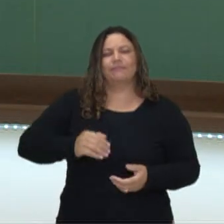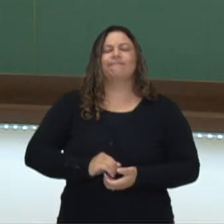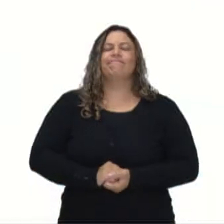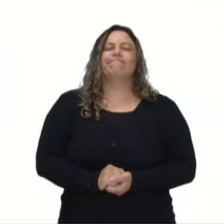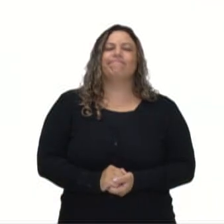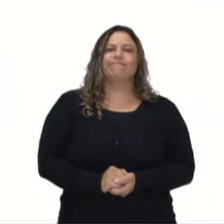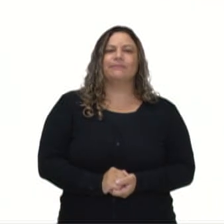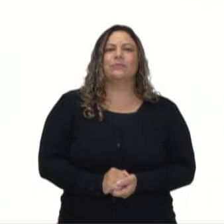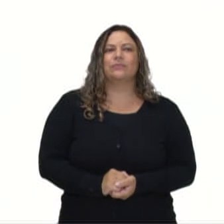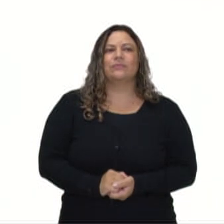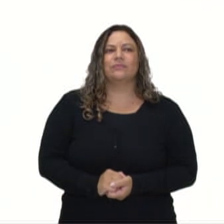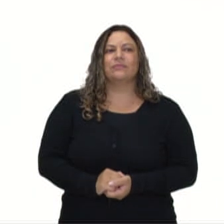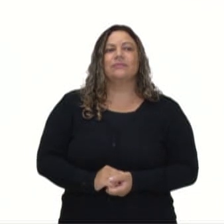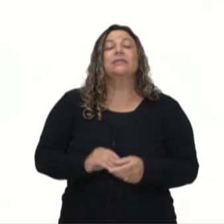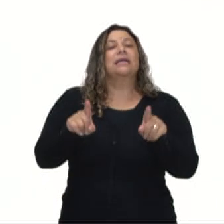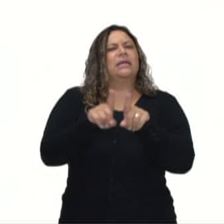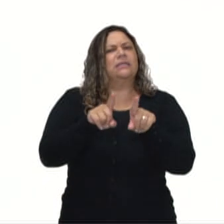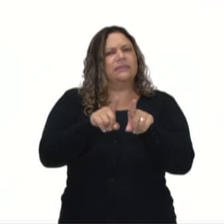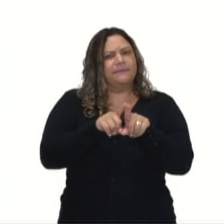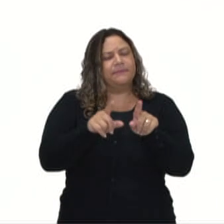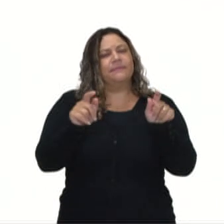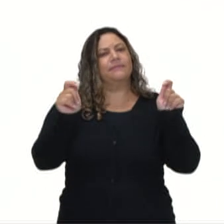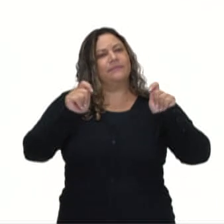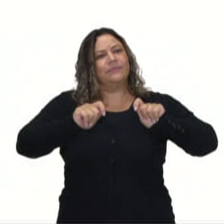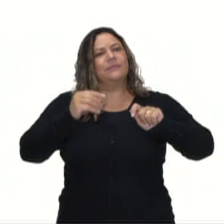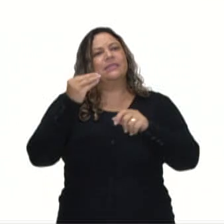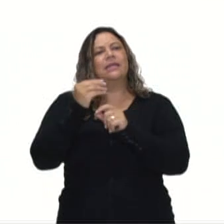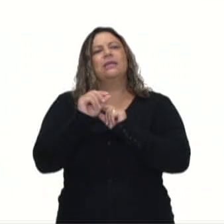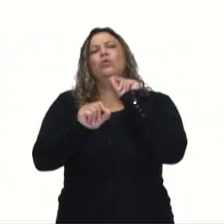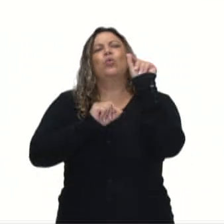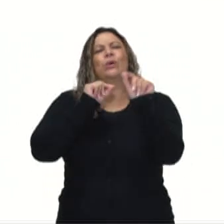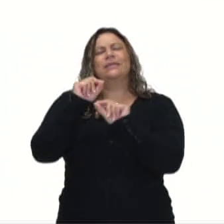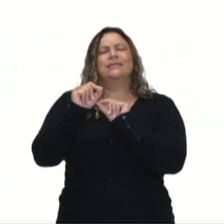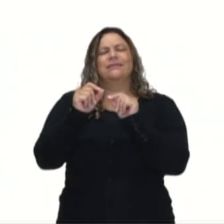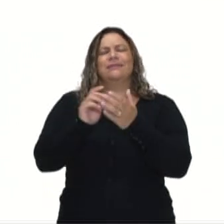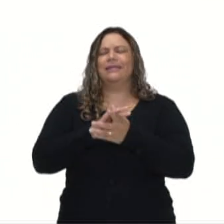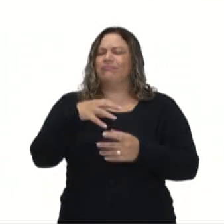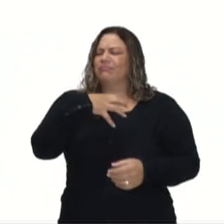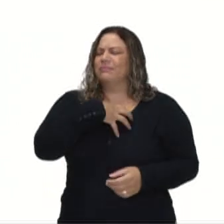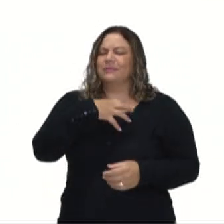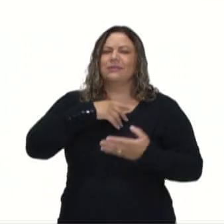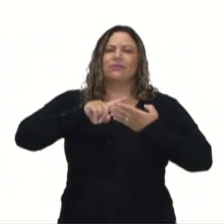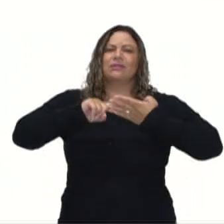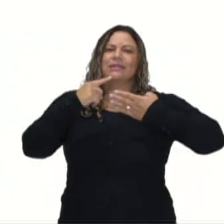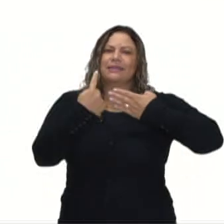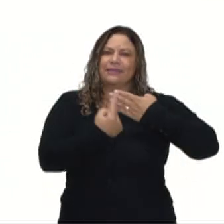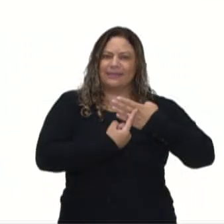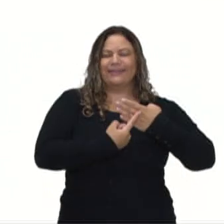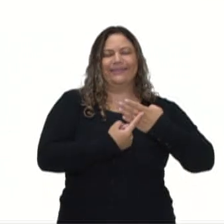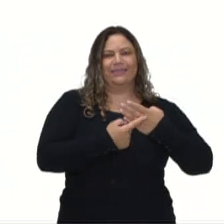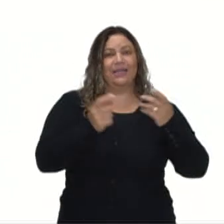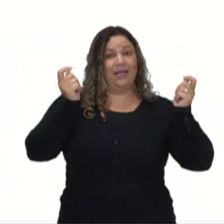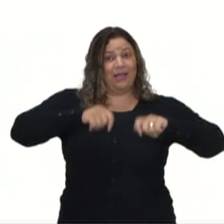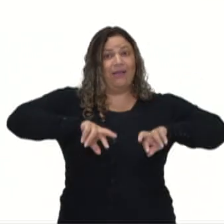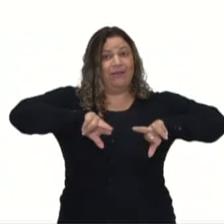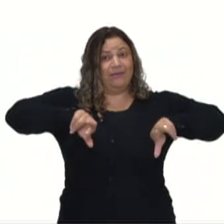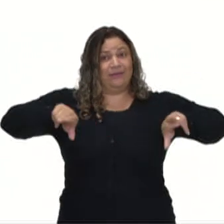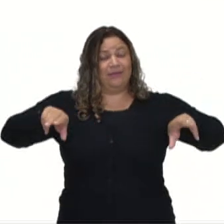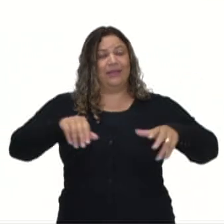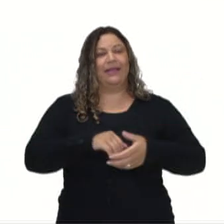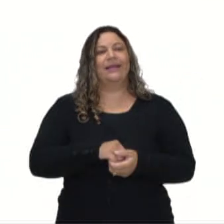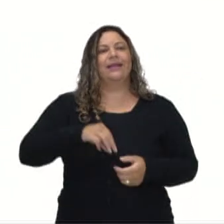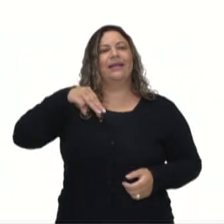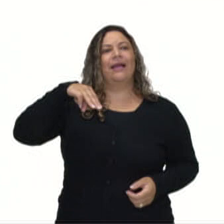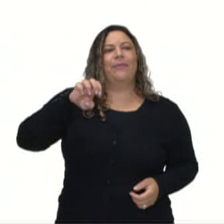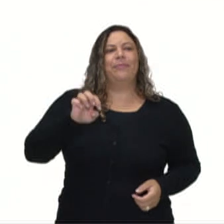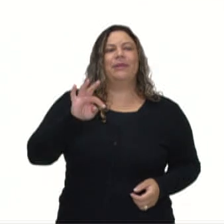né? E finalmente tentamos reconhecer alguns efeitos de sentido das figuras de linguagem. Temos a metonímia, por